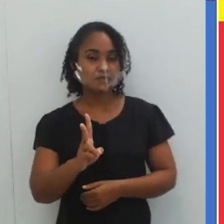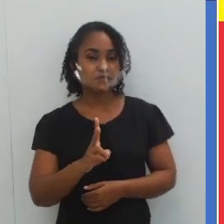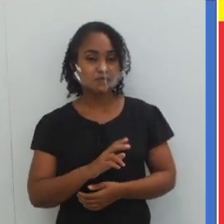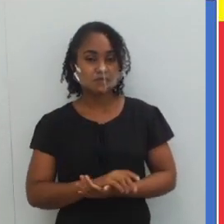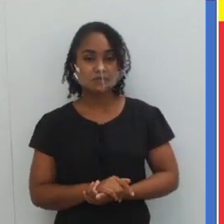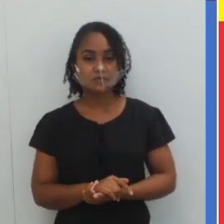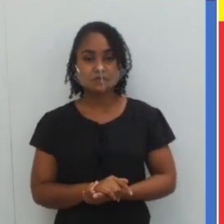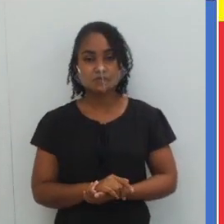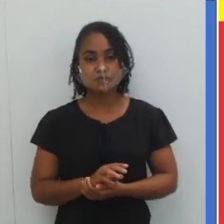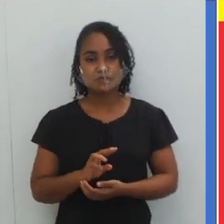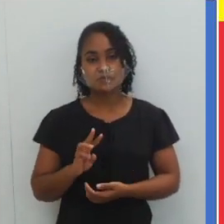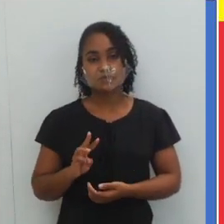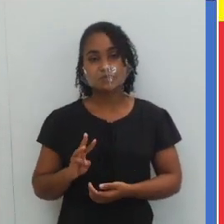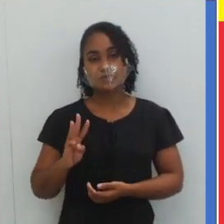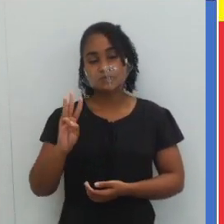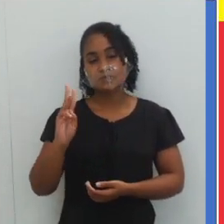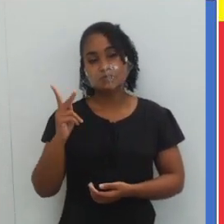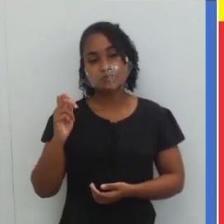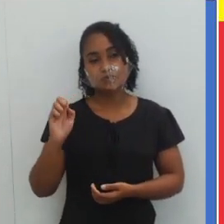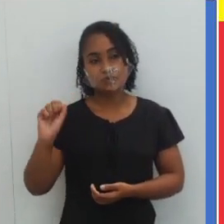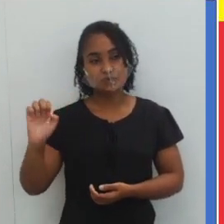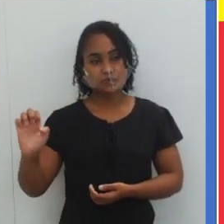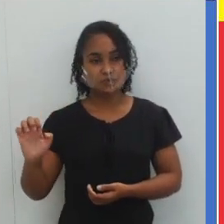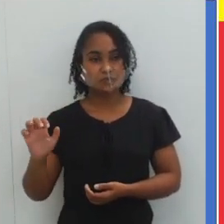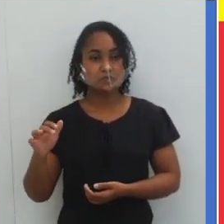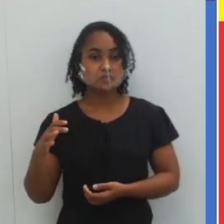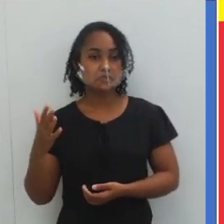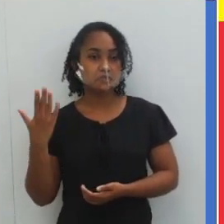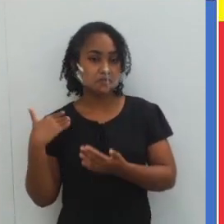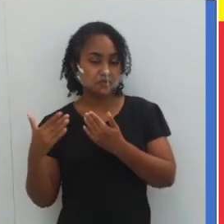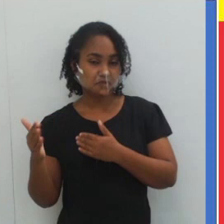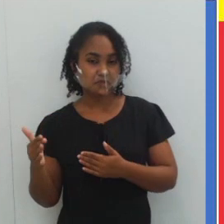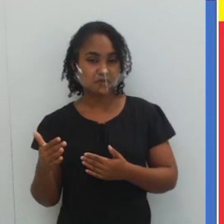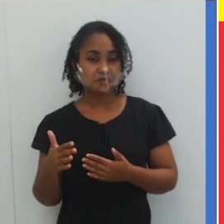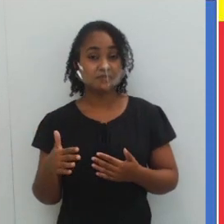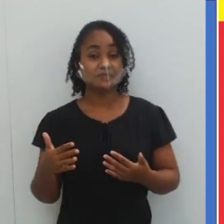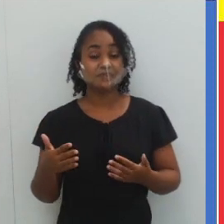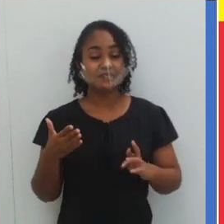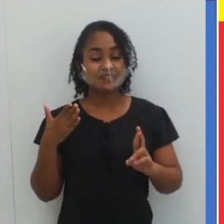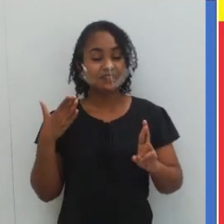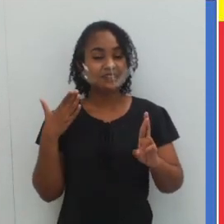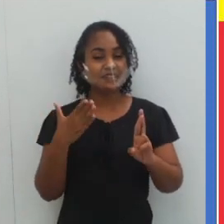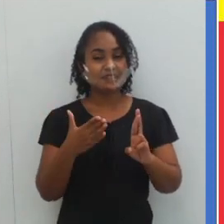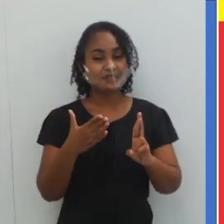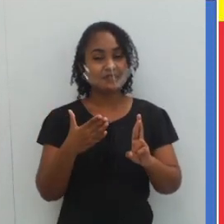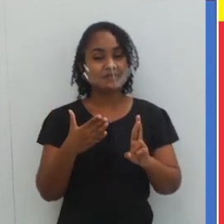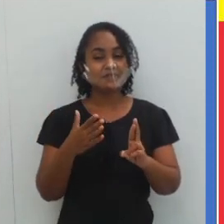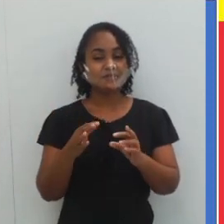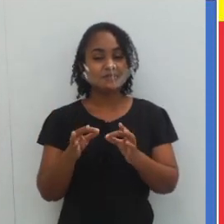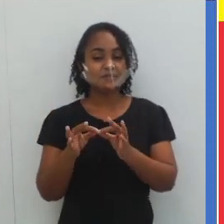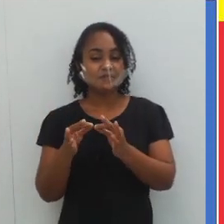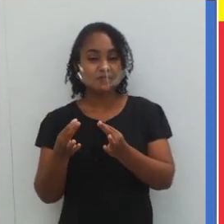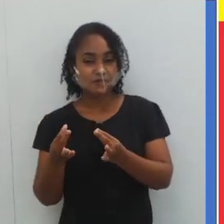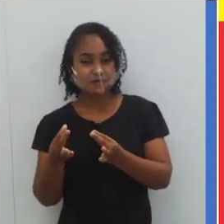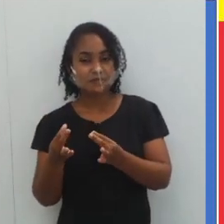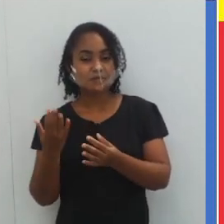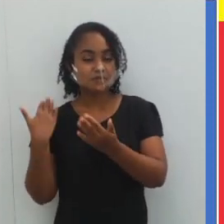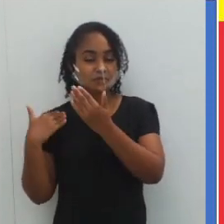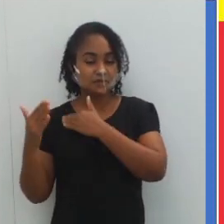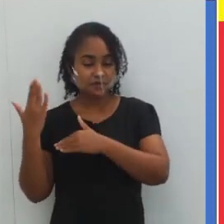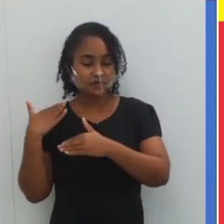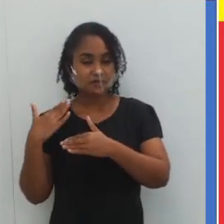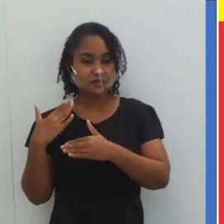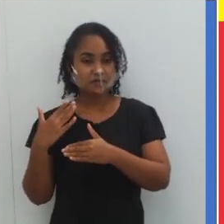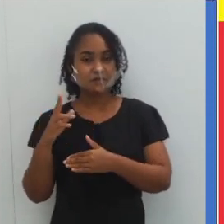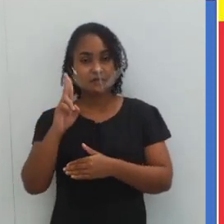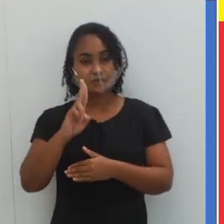é o was, que é era ou estava. Para indicar o simple past, aí abaixo a